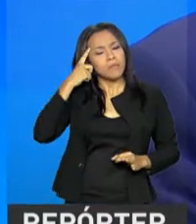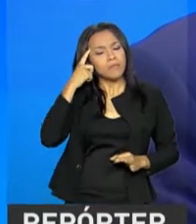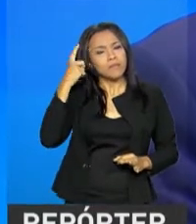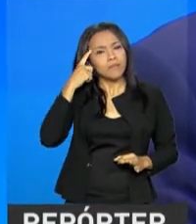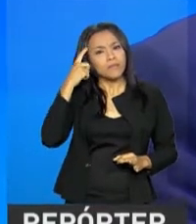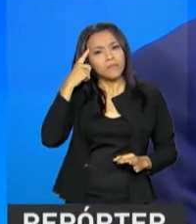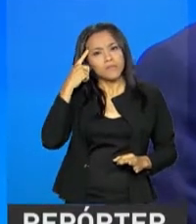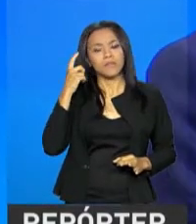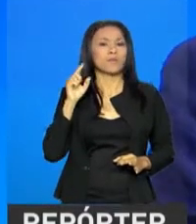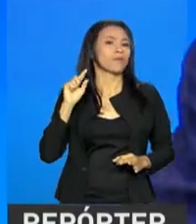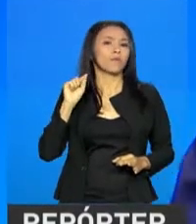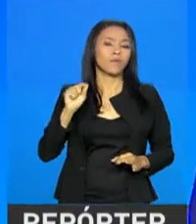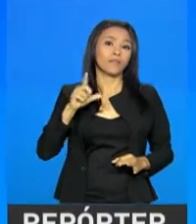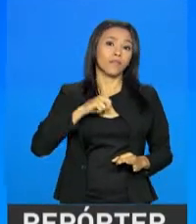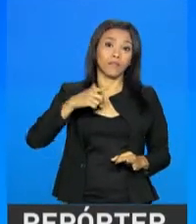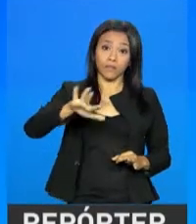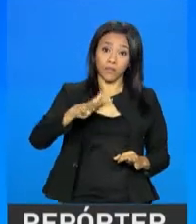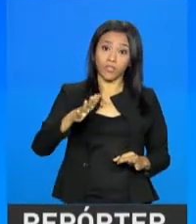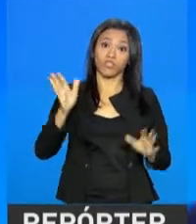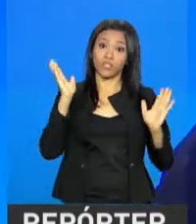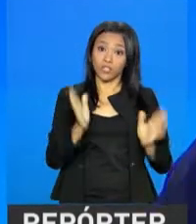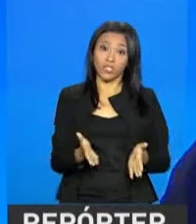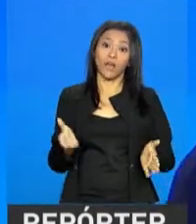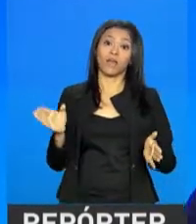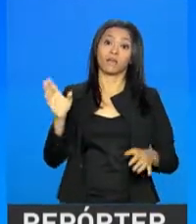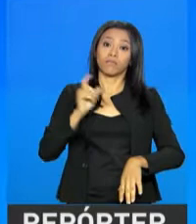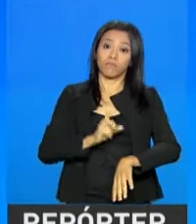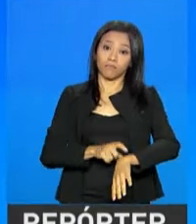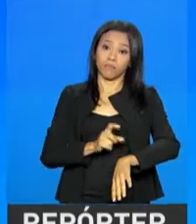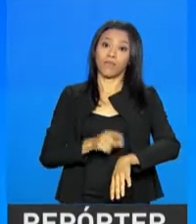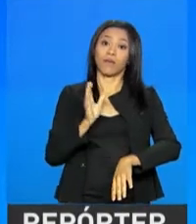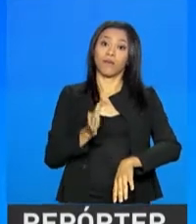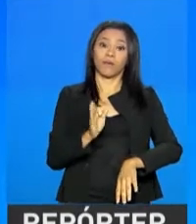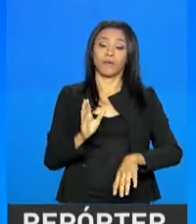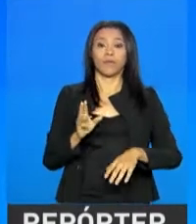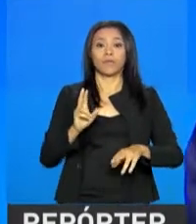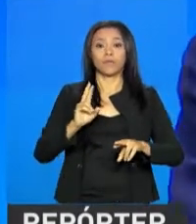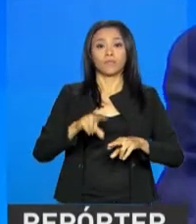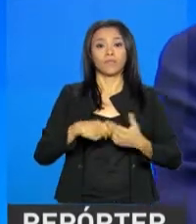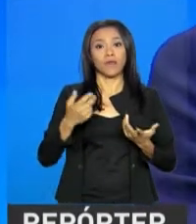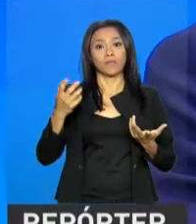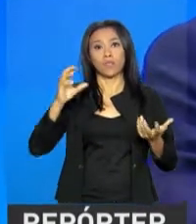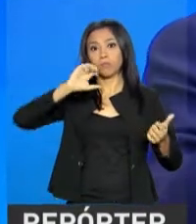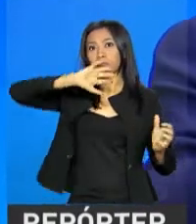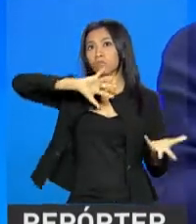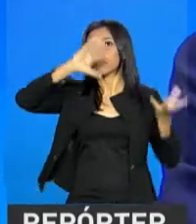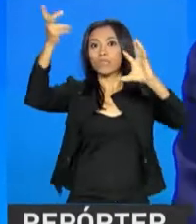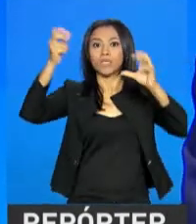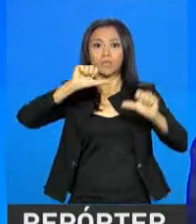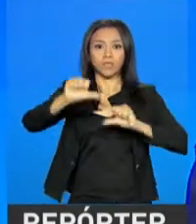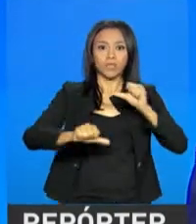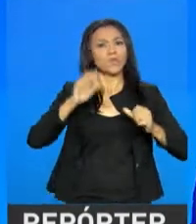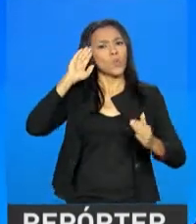ter talvez chegar agora e à semelhança do clima chegarmos a um acordo global